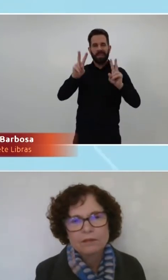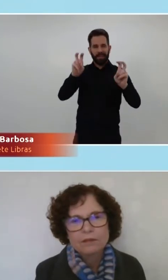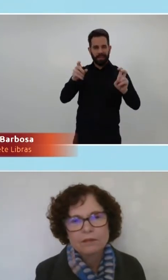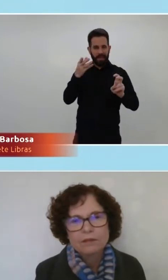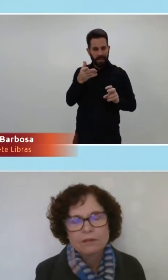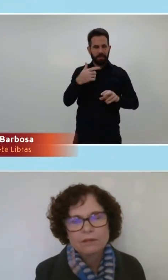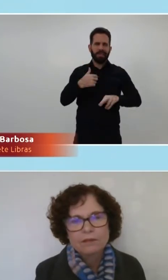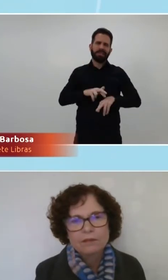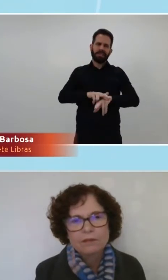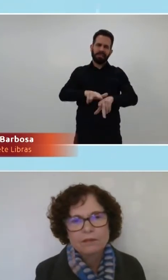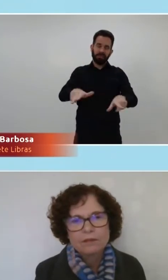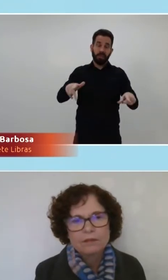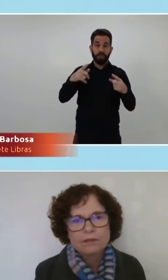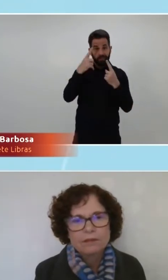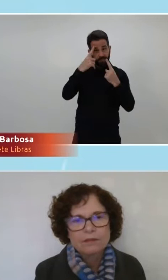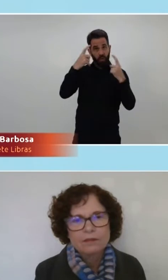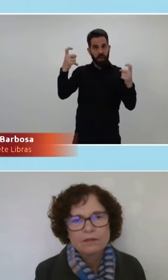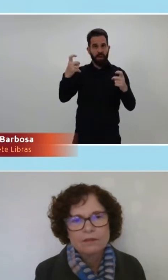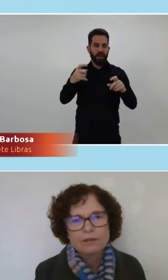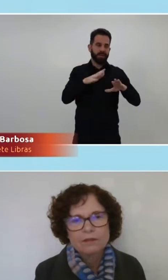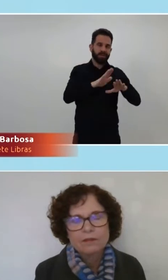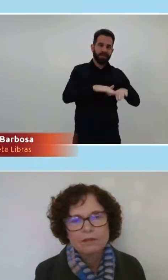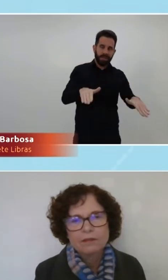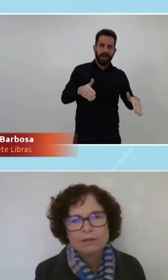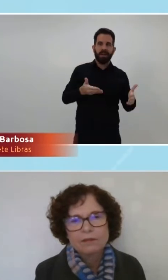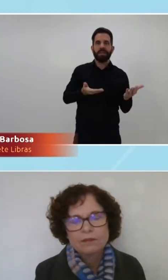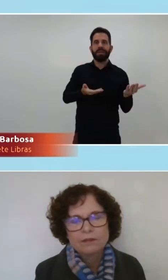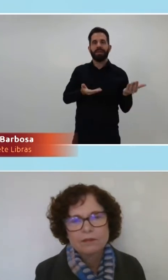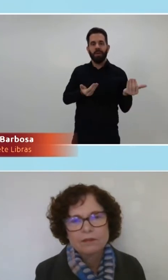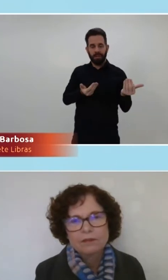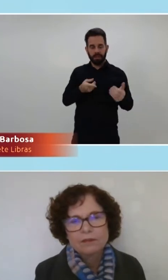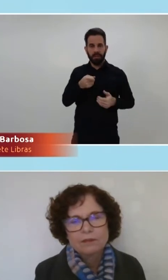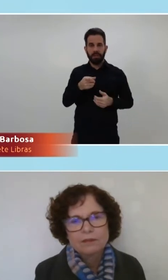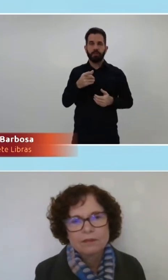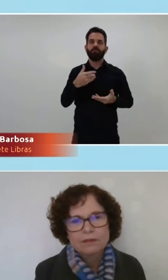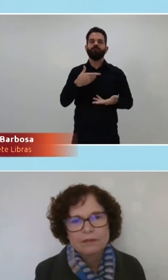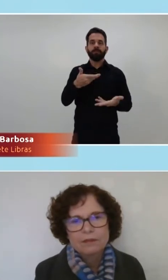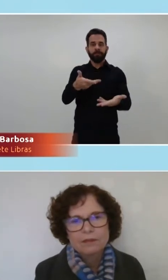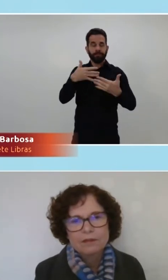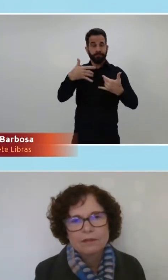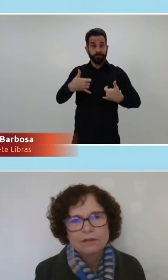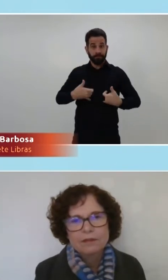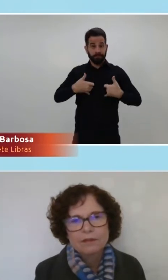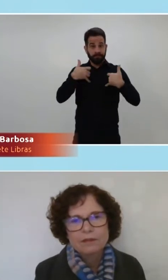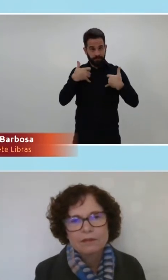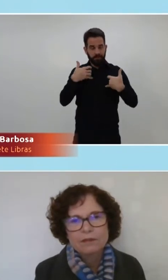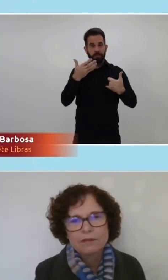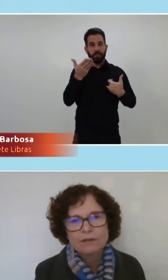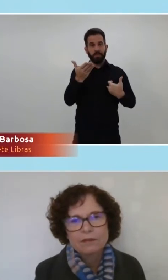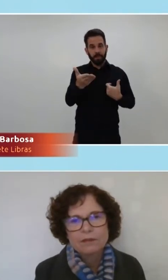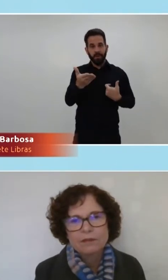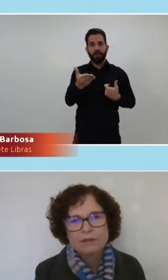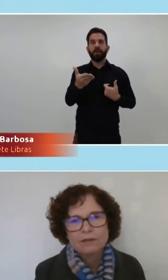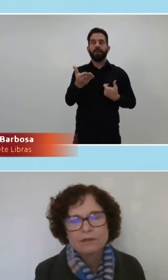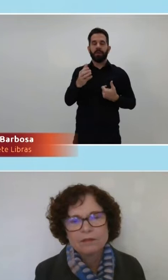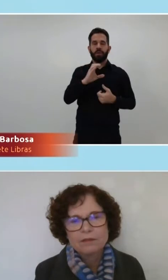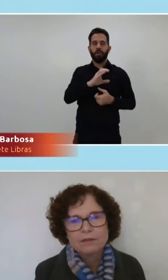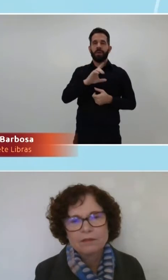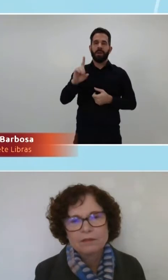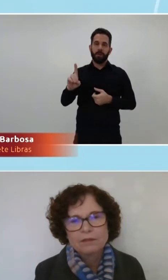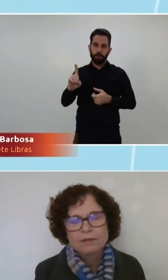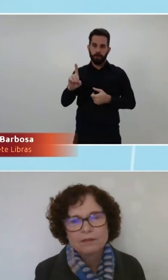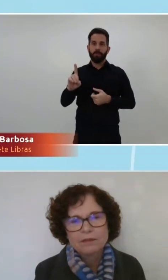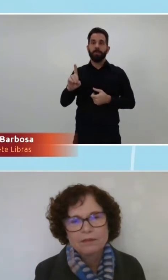contra a criança e ao adolescente, Conexões de hoje tem a honra de receber a coordenadora da rede Não Bata Eduque,